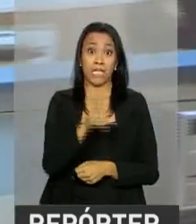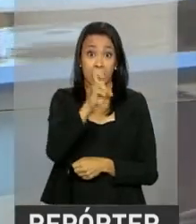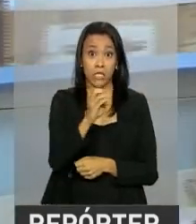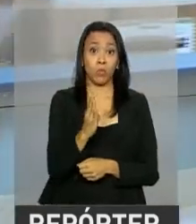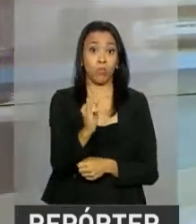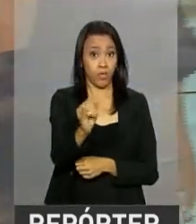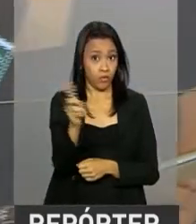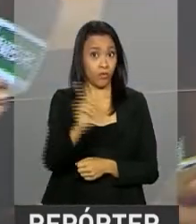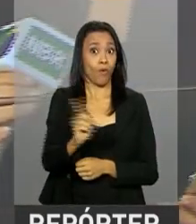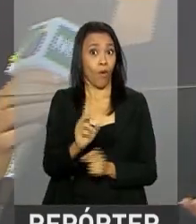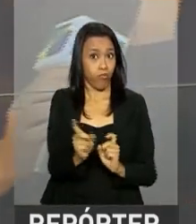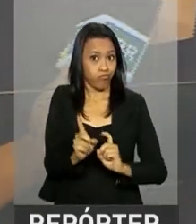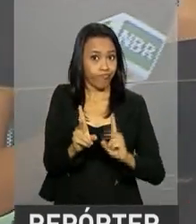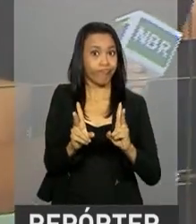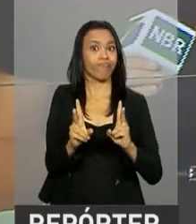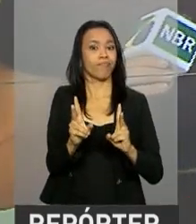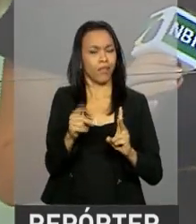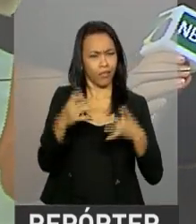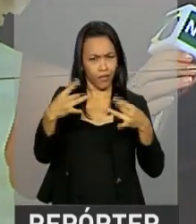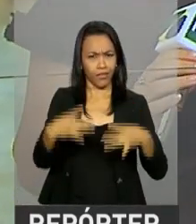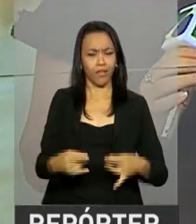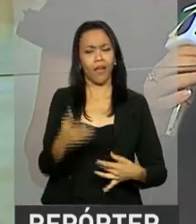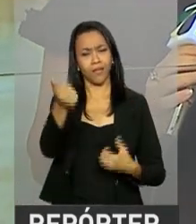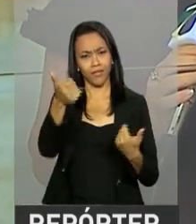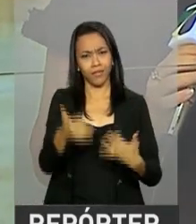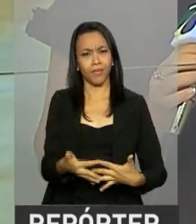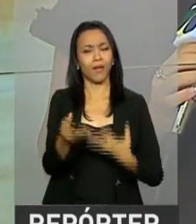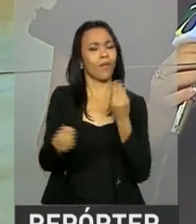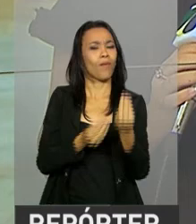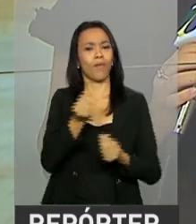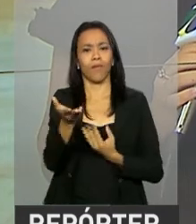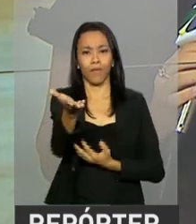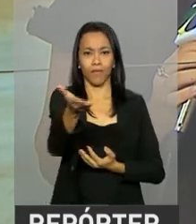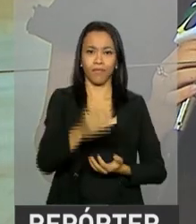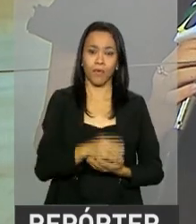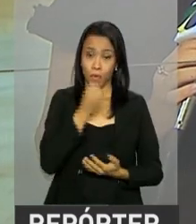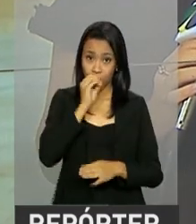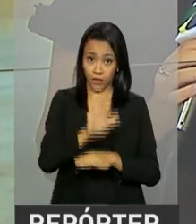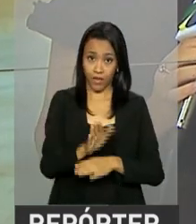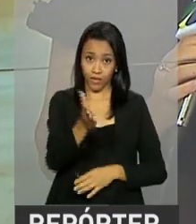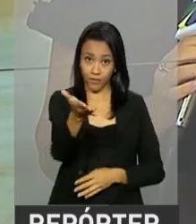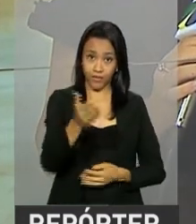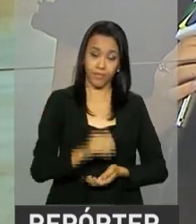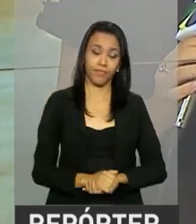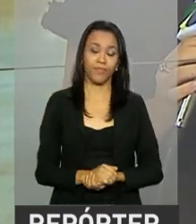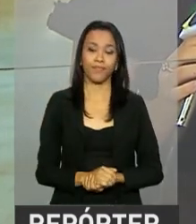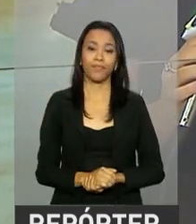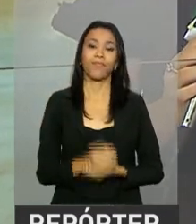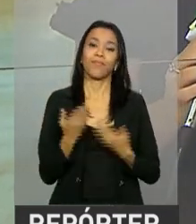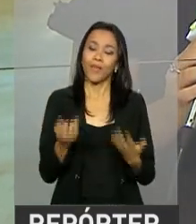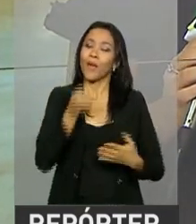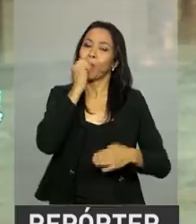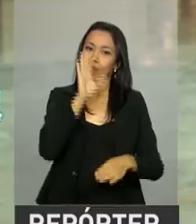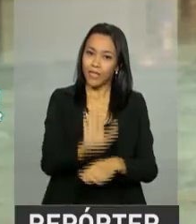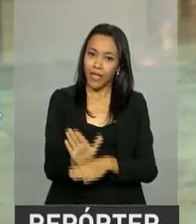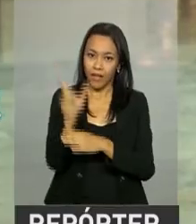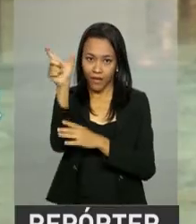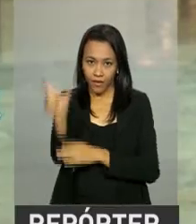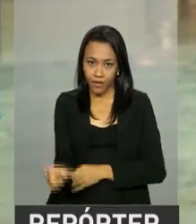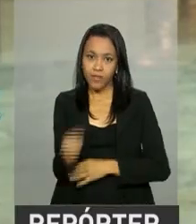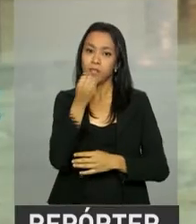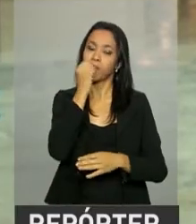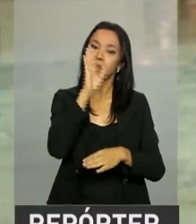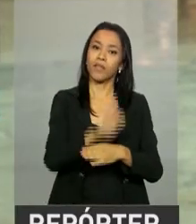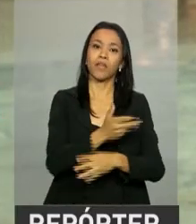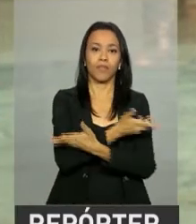ao vivo a repórter Luana Karen tem os detalhes para a gente desse negócio. Boa tarde, Luana. Olá, José Luiz. Boa tarde